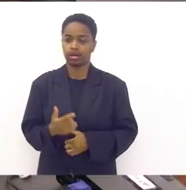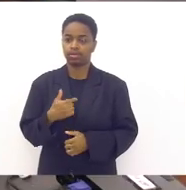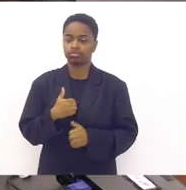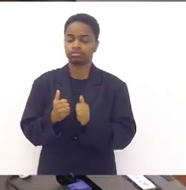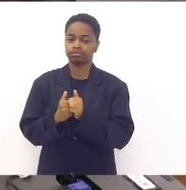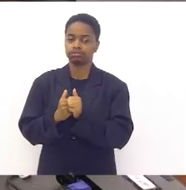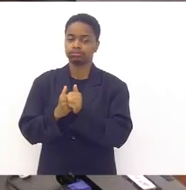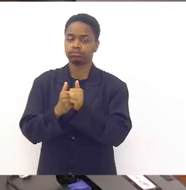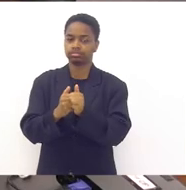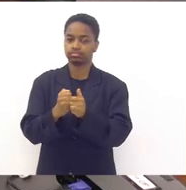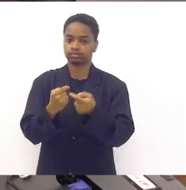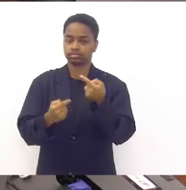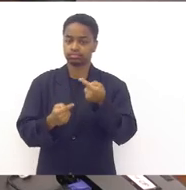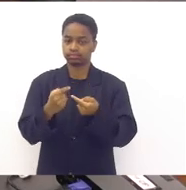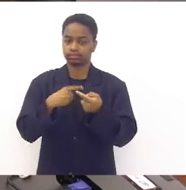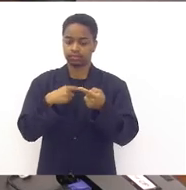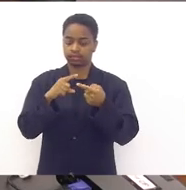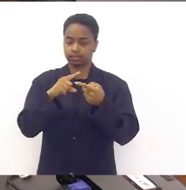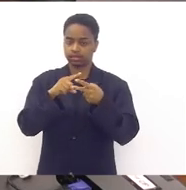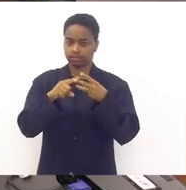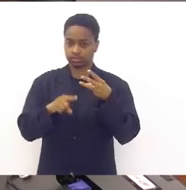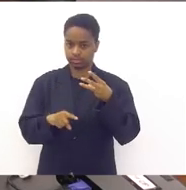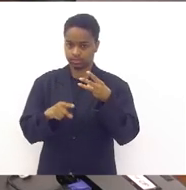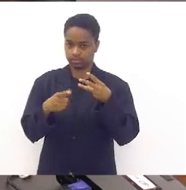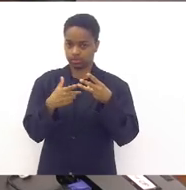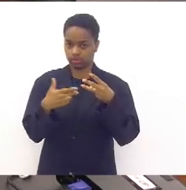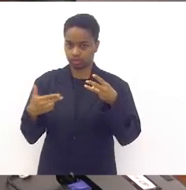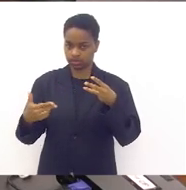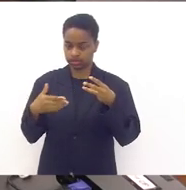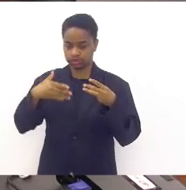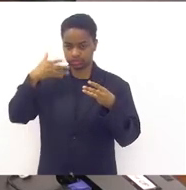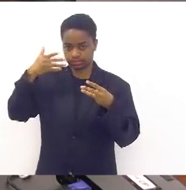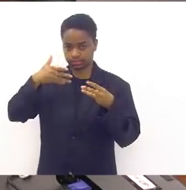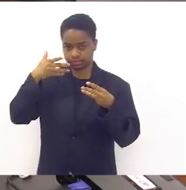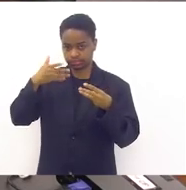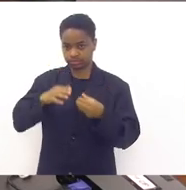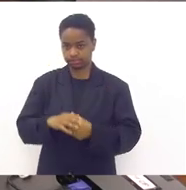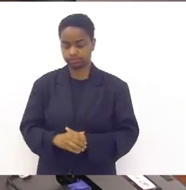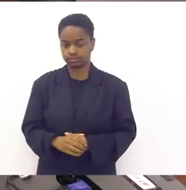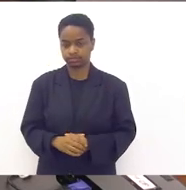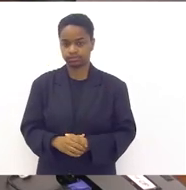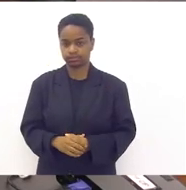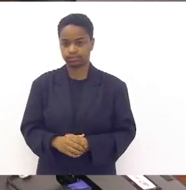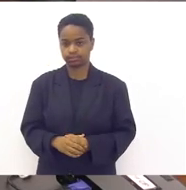de Vossa Excelência, três pontos, né, para fazer algumas reflexões.